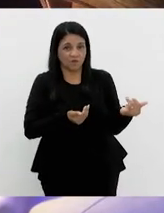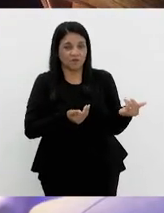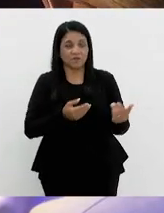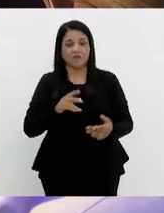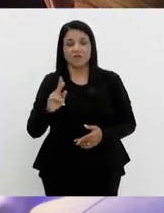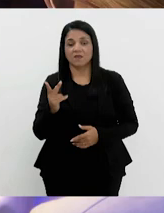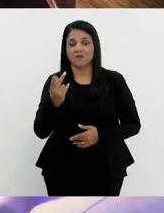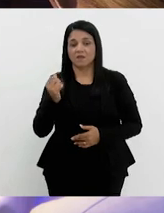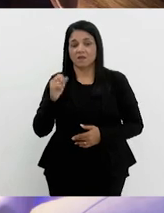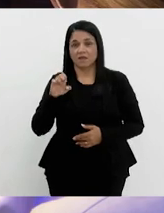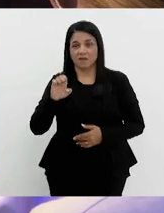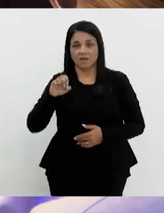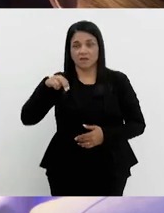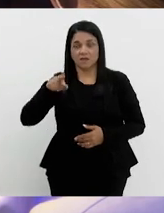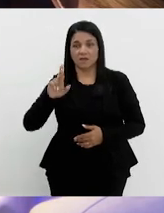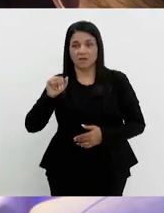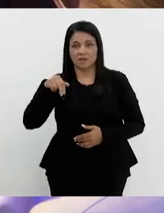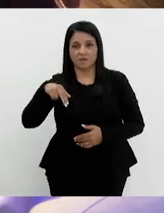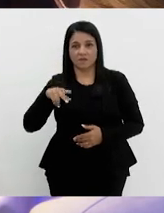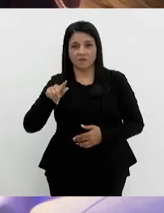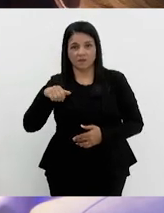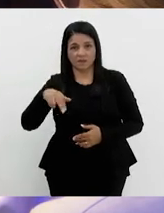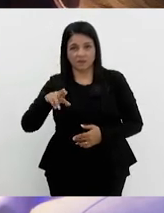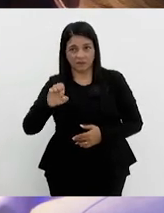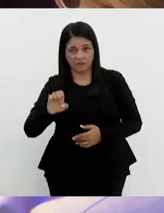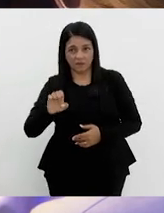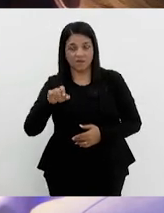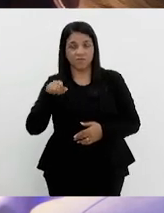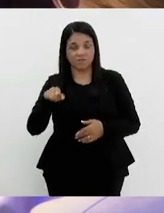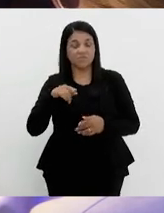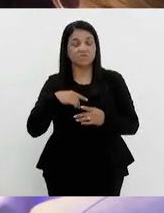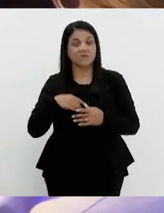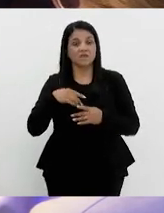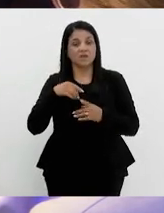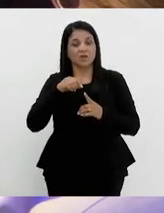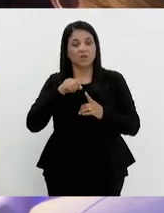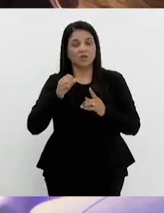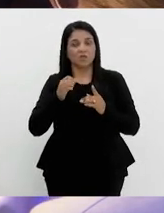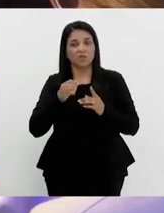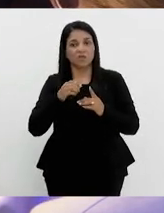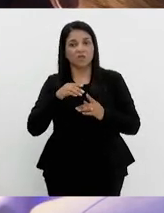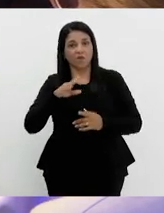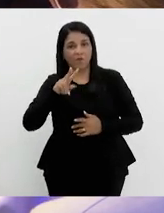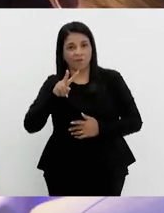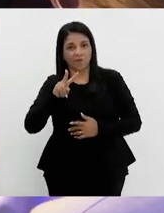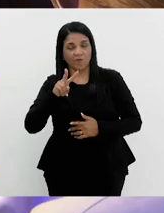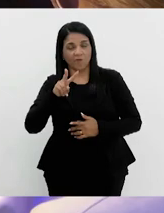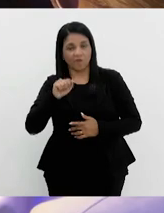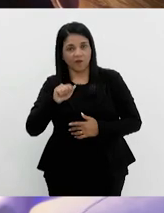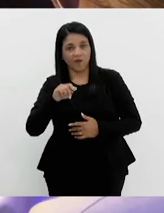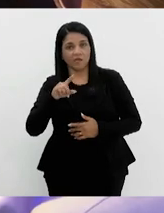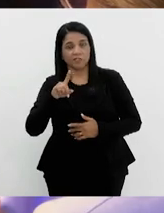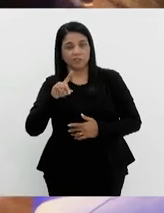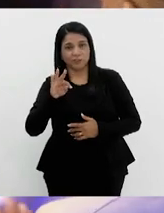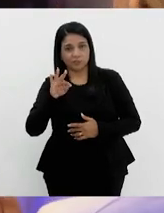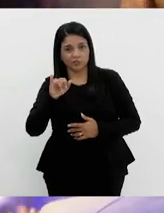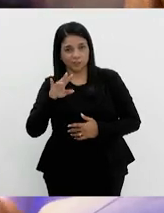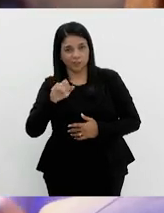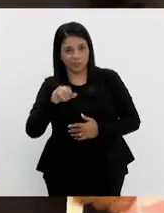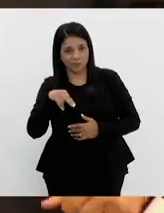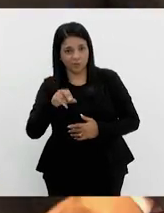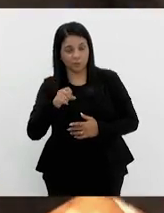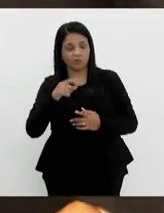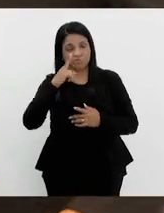Marques designado pelo Vaticano para difusão mundial da economia de Francisco muita responsabilidade que esse jovem rapaz